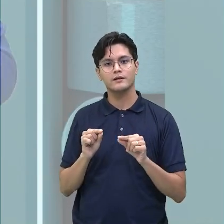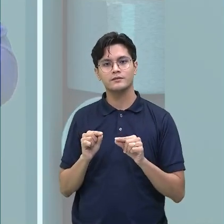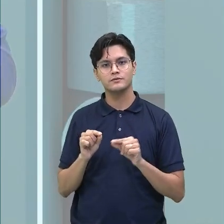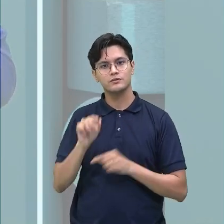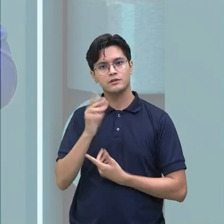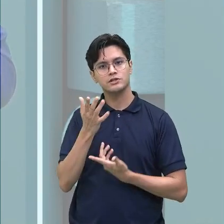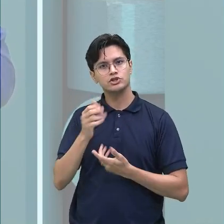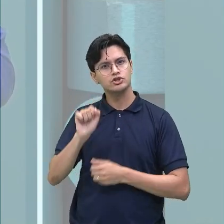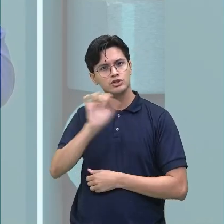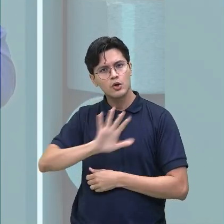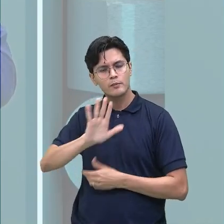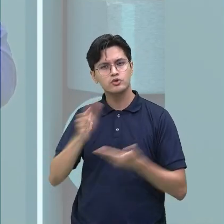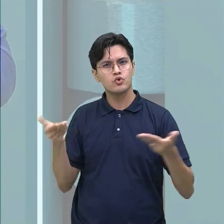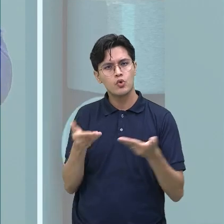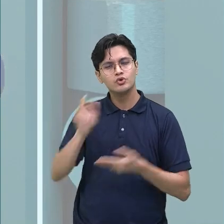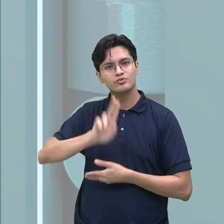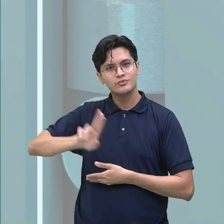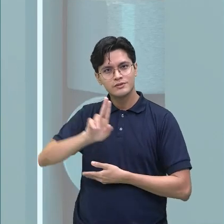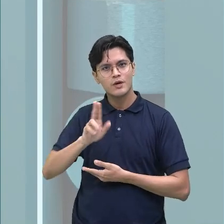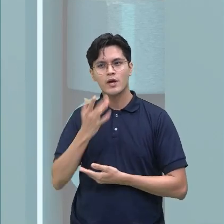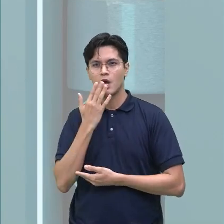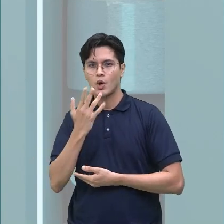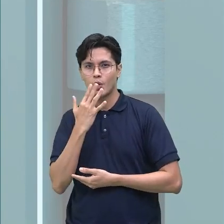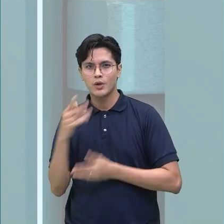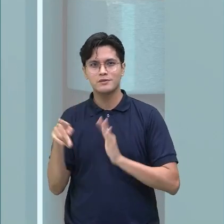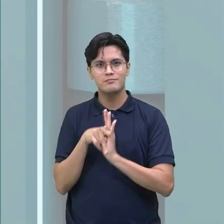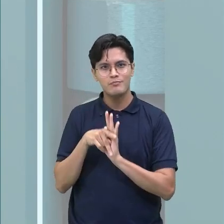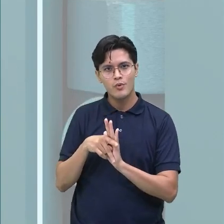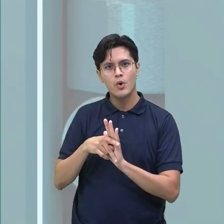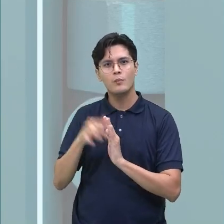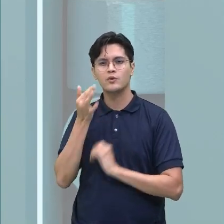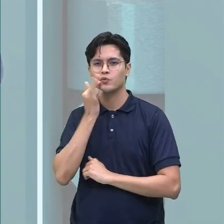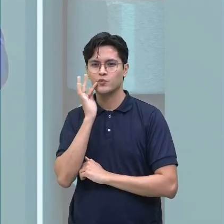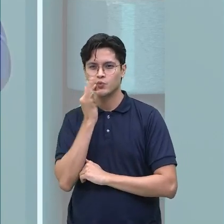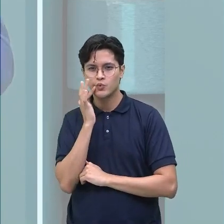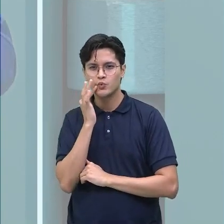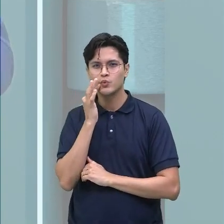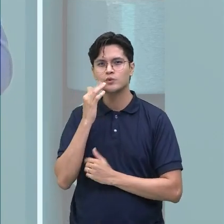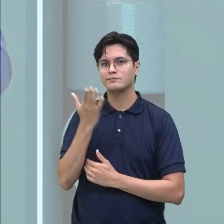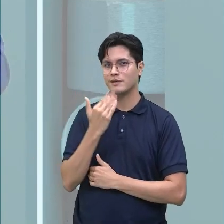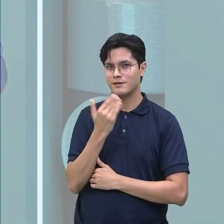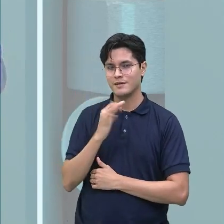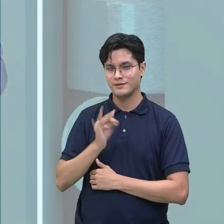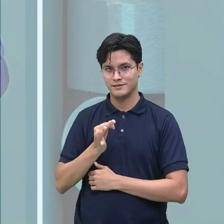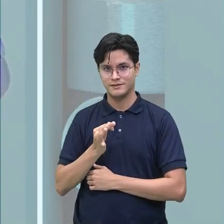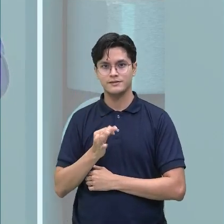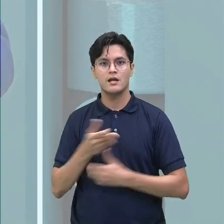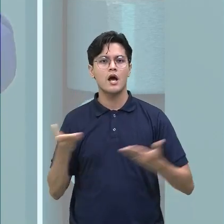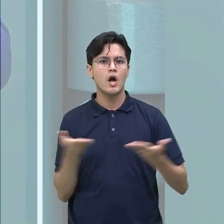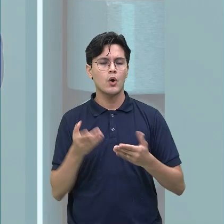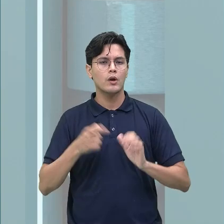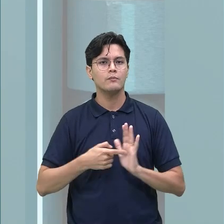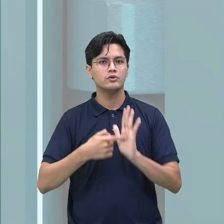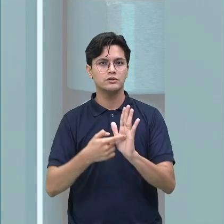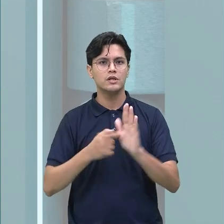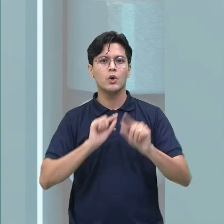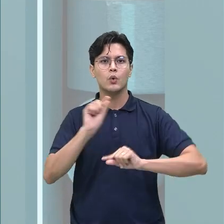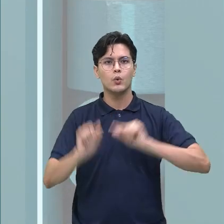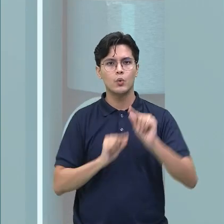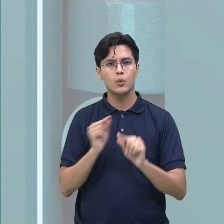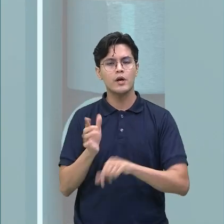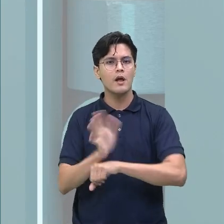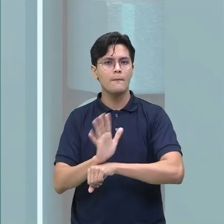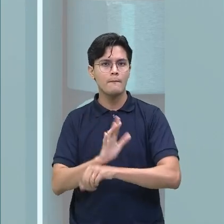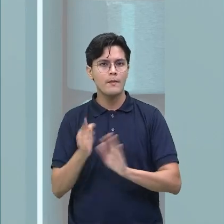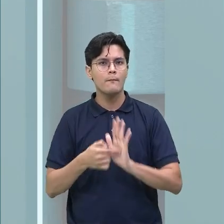certo? E aí eu trouxe para vocês uma animação que vai falar sobre as artes visuais e seus elementos, que trabalha a obra